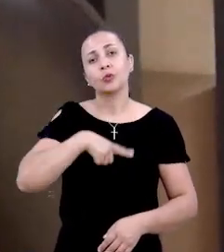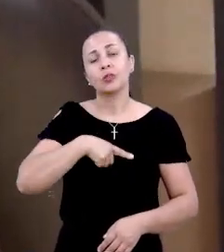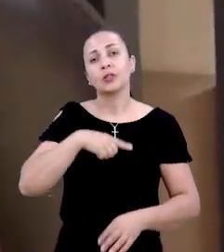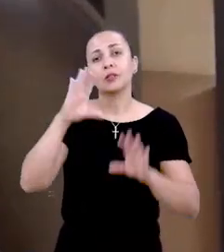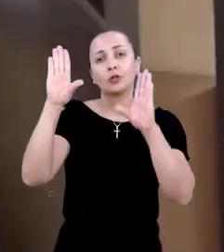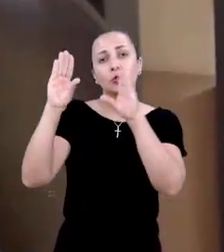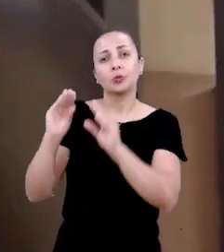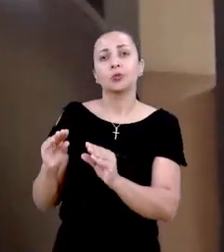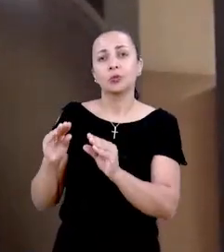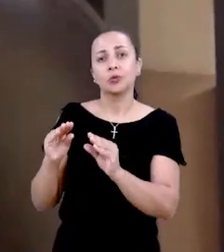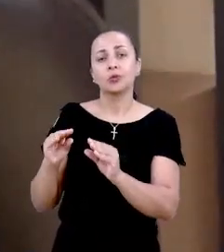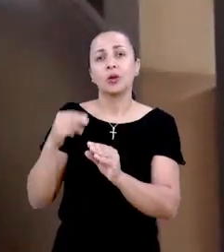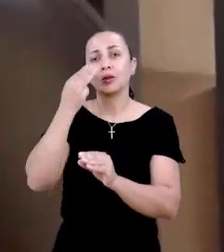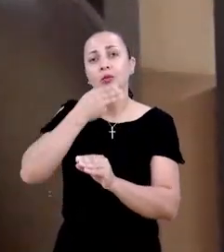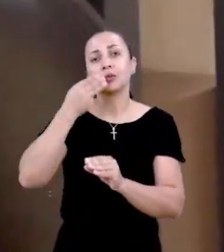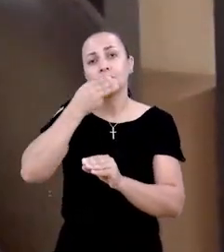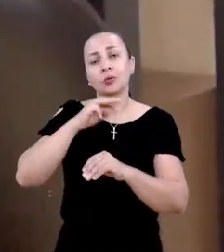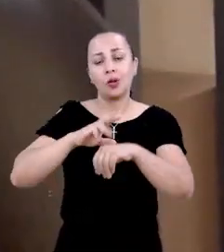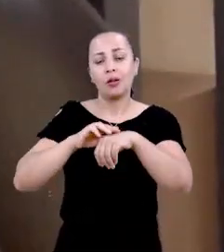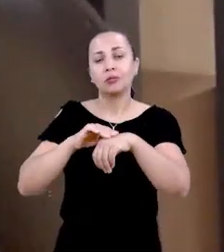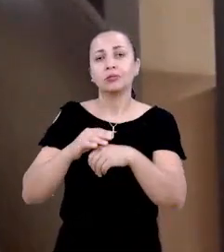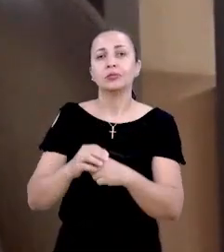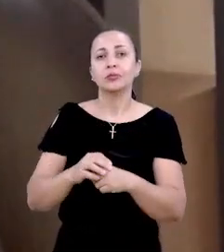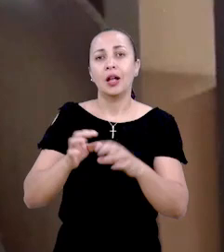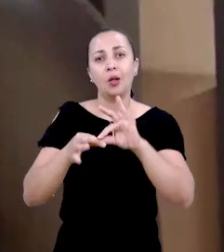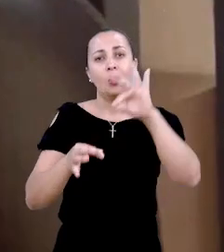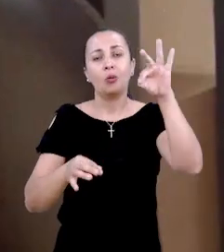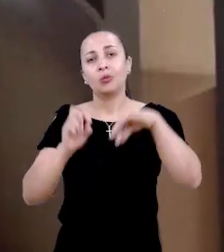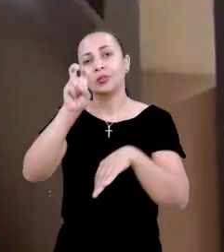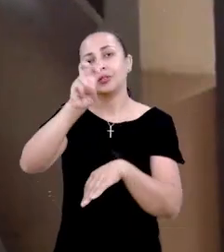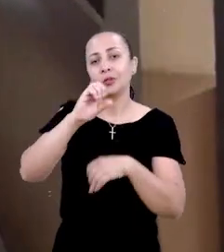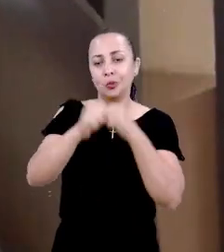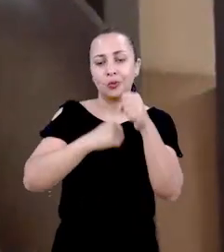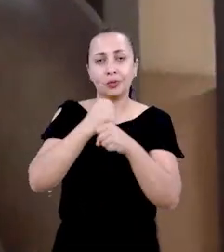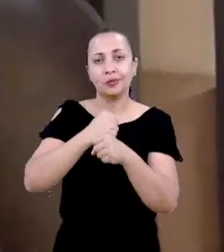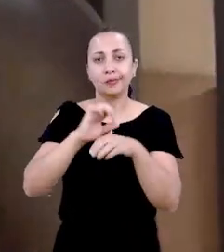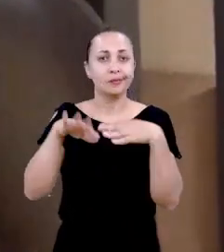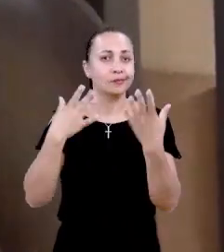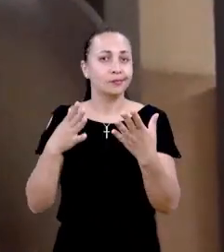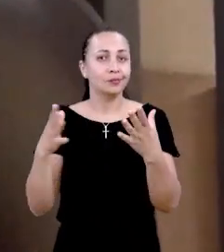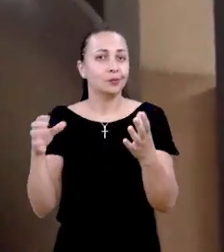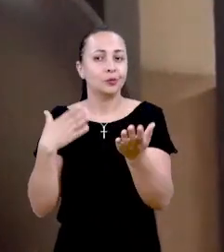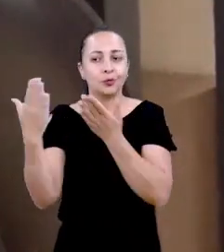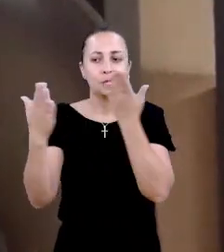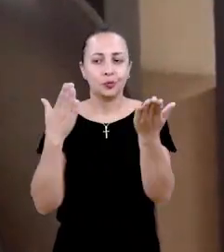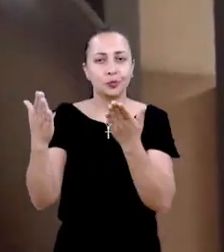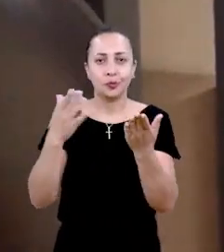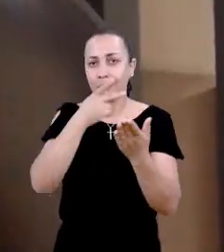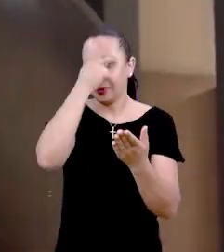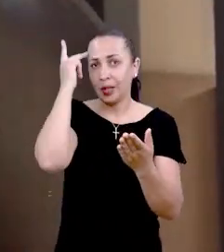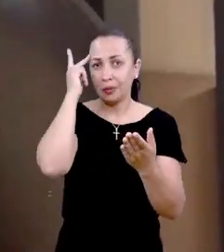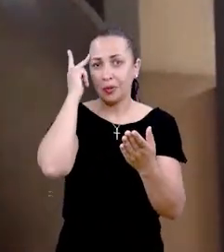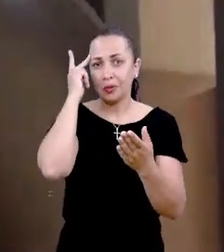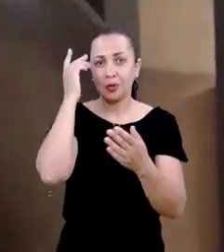tiveram remissão da diabetes ao longo dos 5 anos. Quando comparado com o grupo terapia convencional, que seria